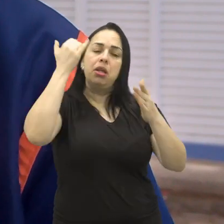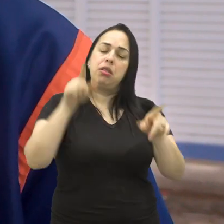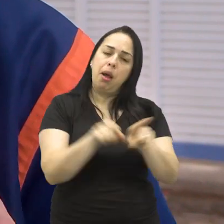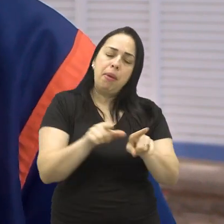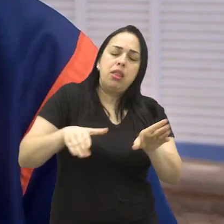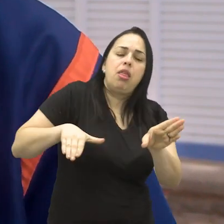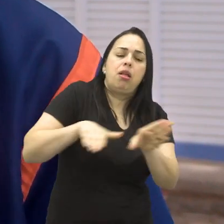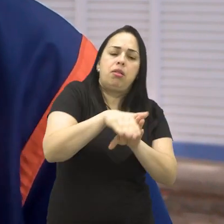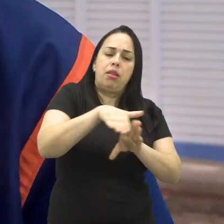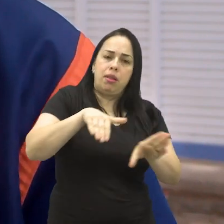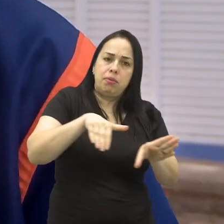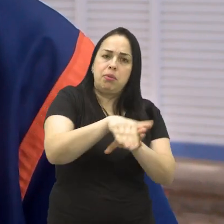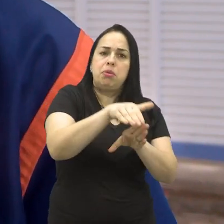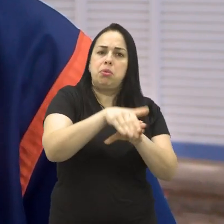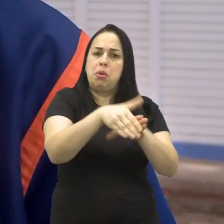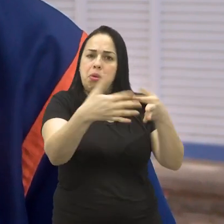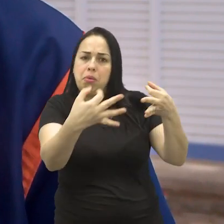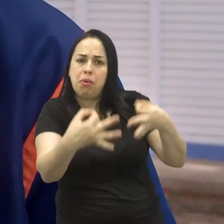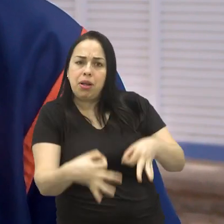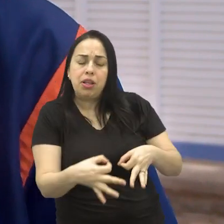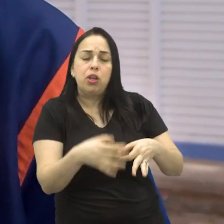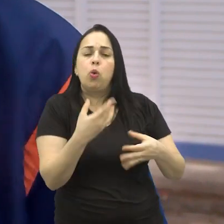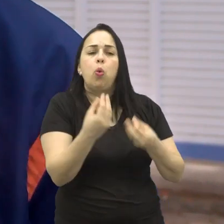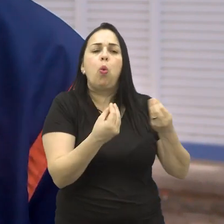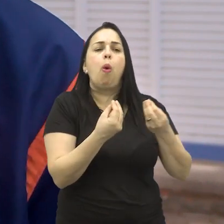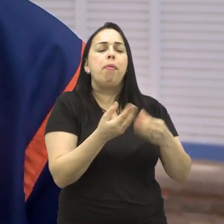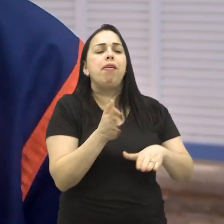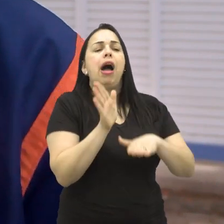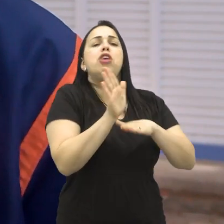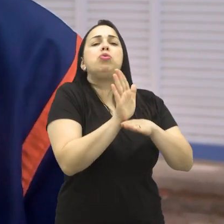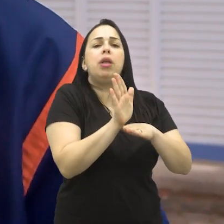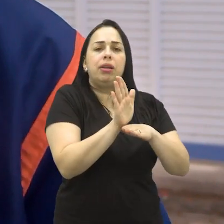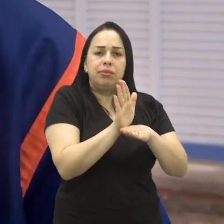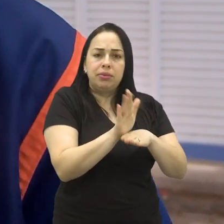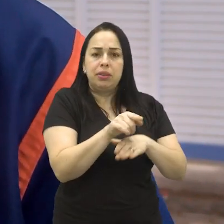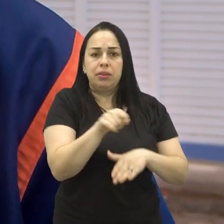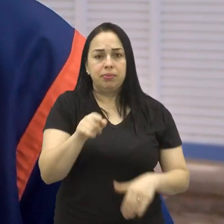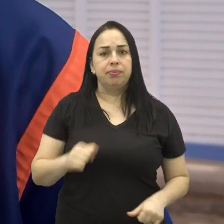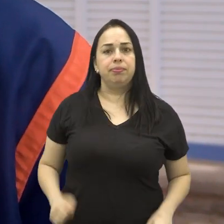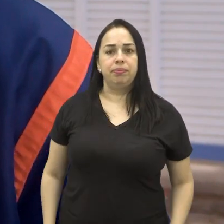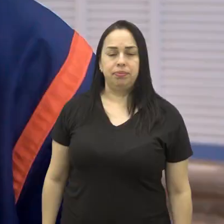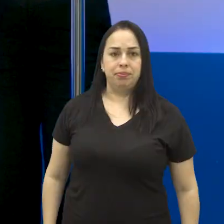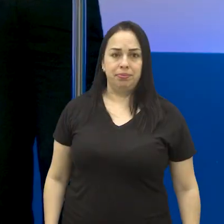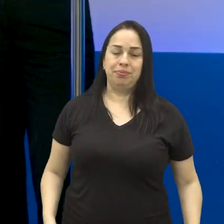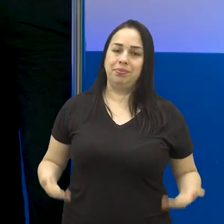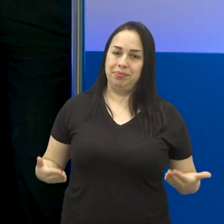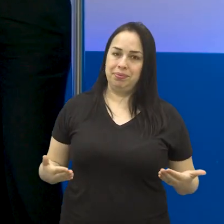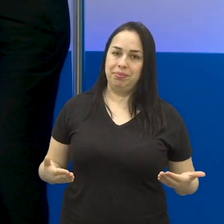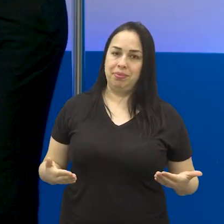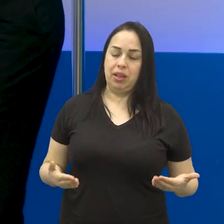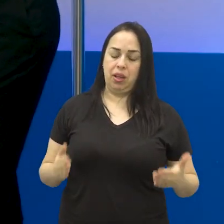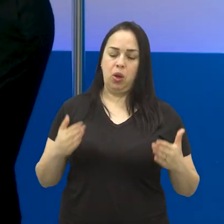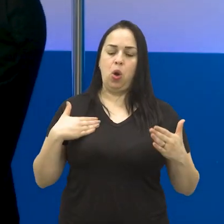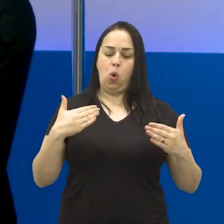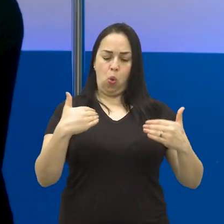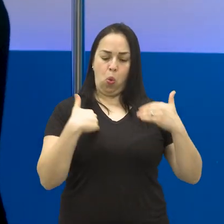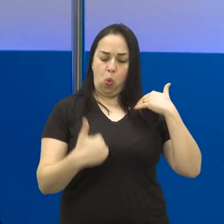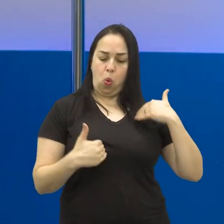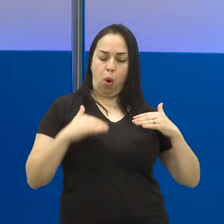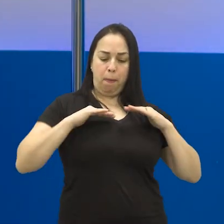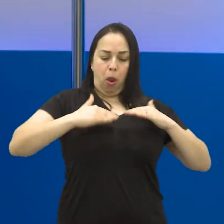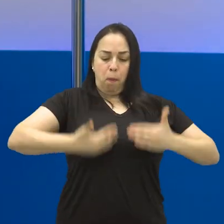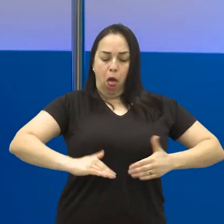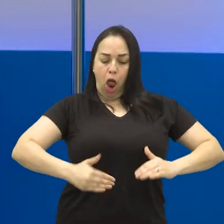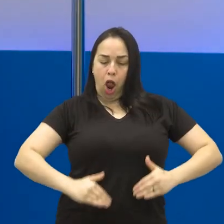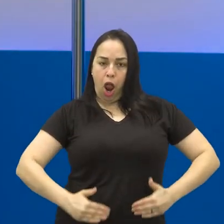o familiar ou o solicitante da melhor forma possível de como proceder numa situação dessa tão crítica. Melhorar o desempenho físico,